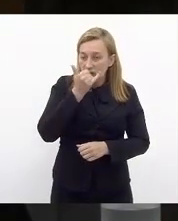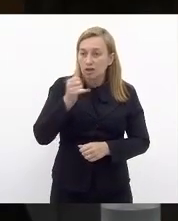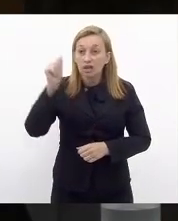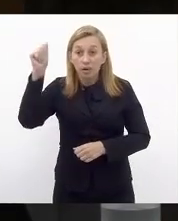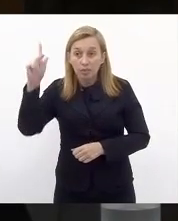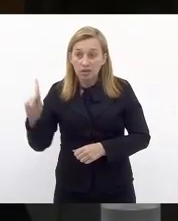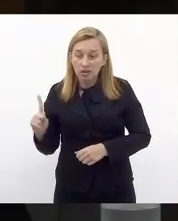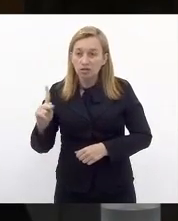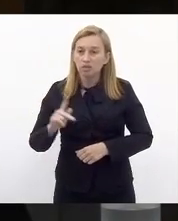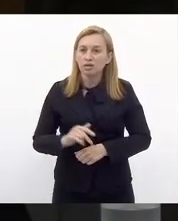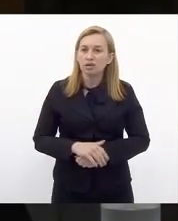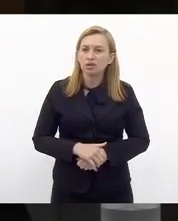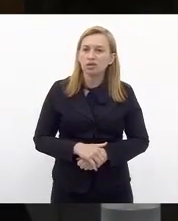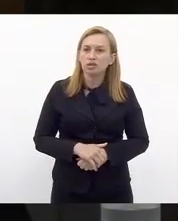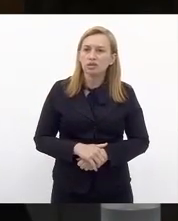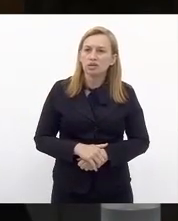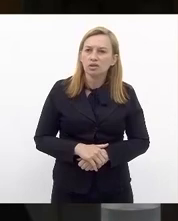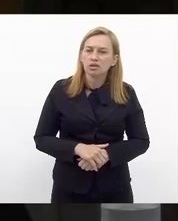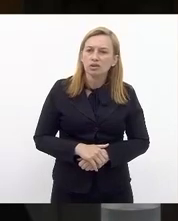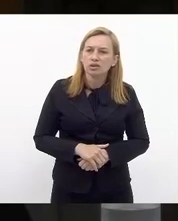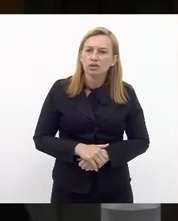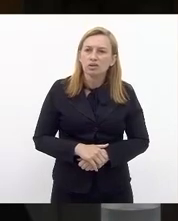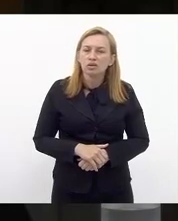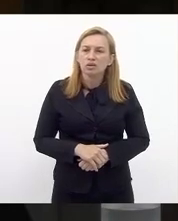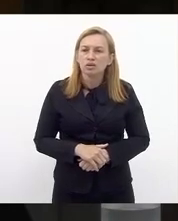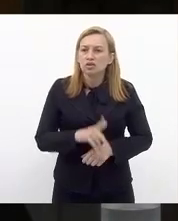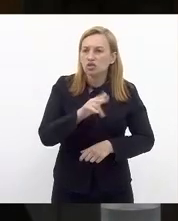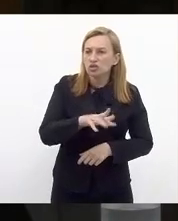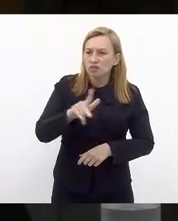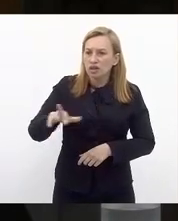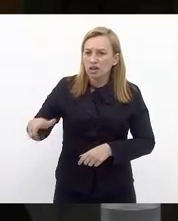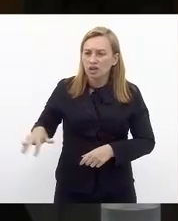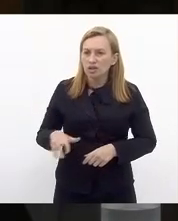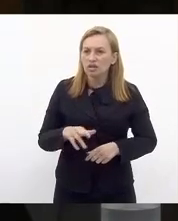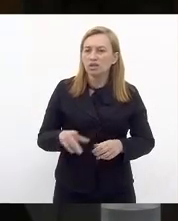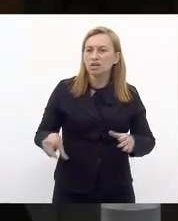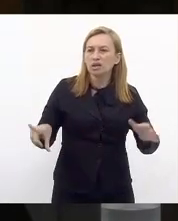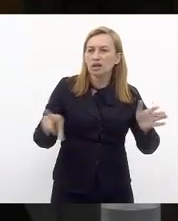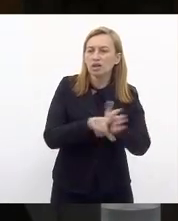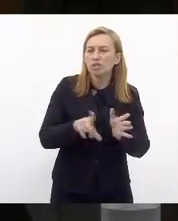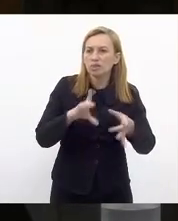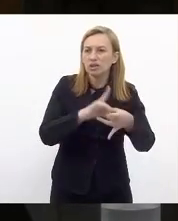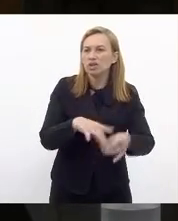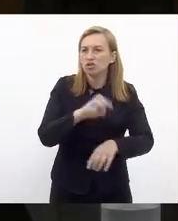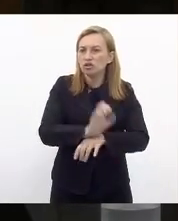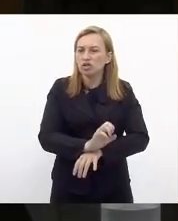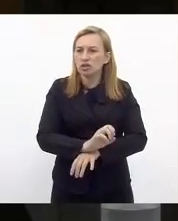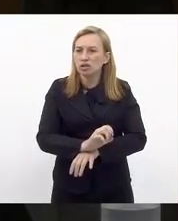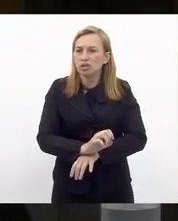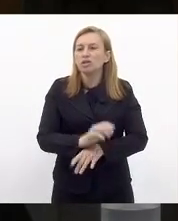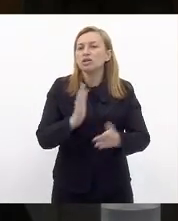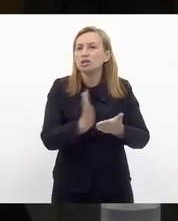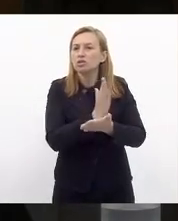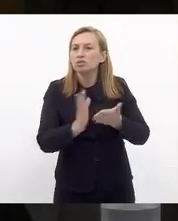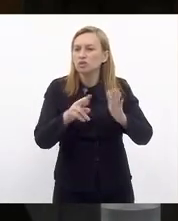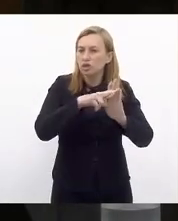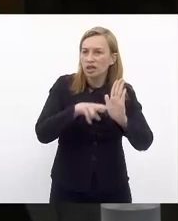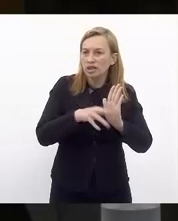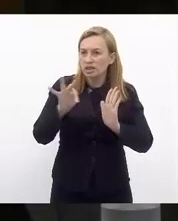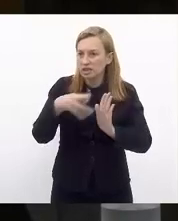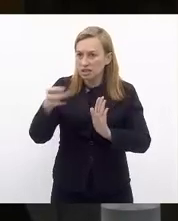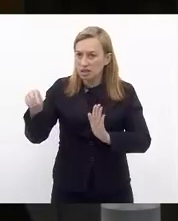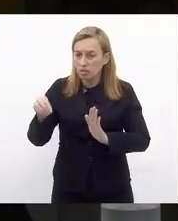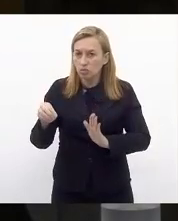aposentar é decorrente de requisitos e critérios diferenciados pela lei complementar do Estado além de eventuais regras de transição